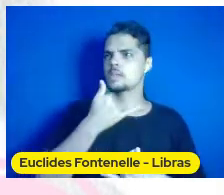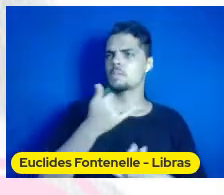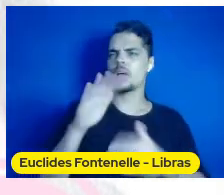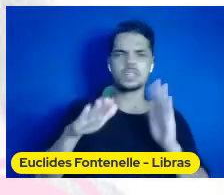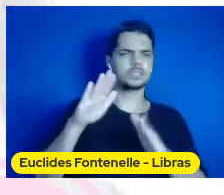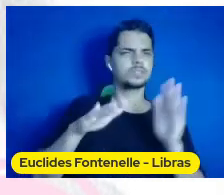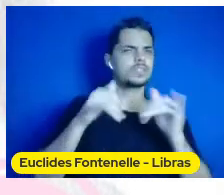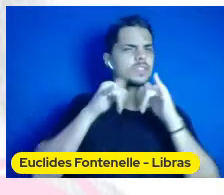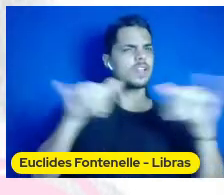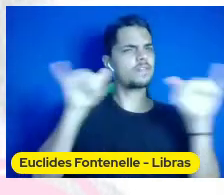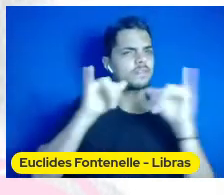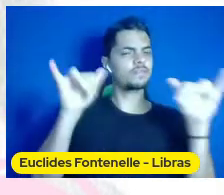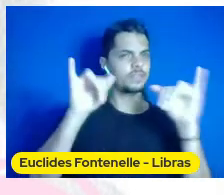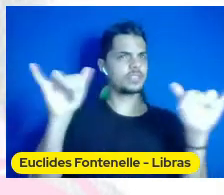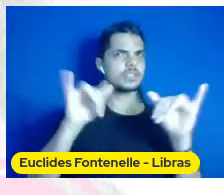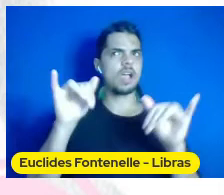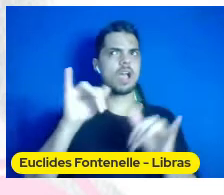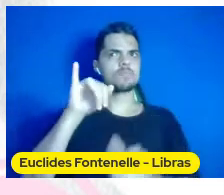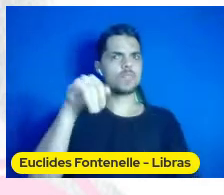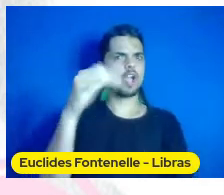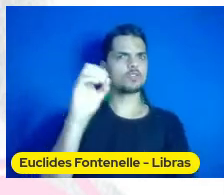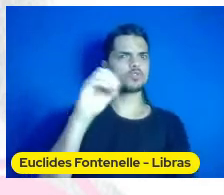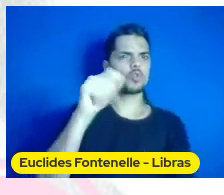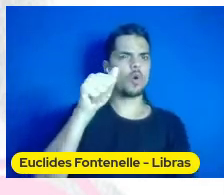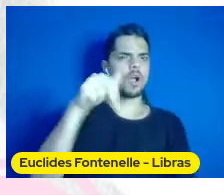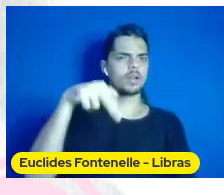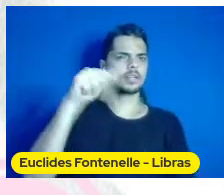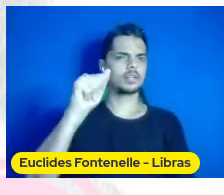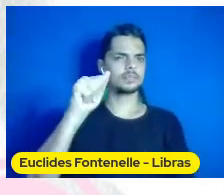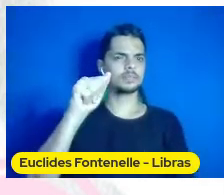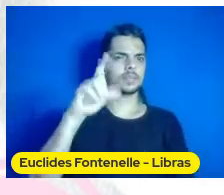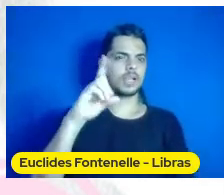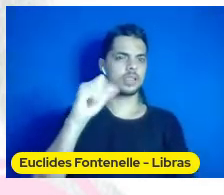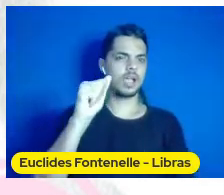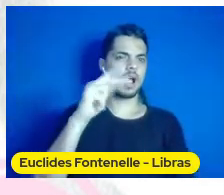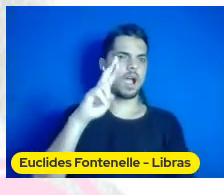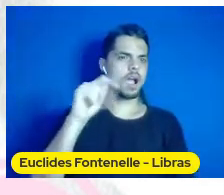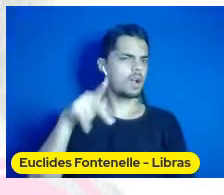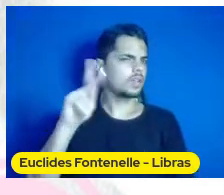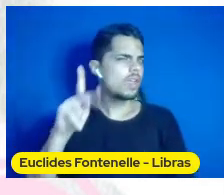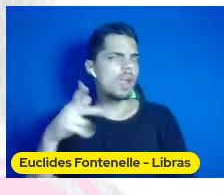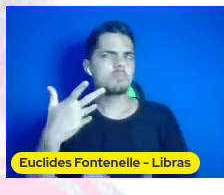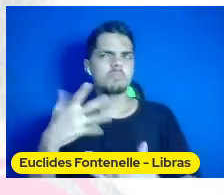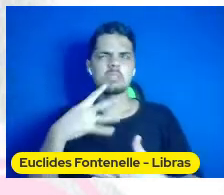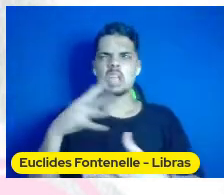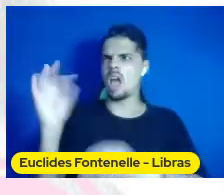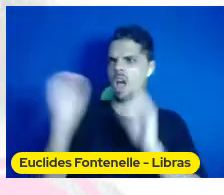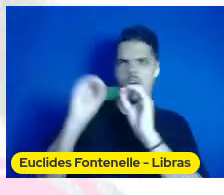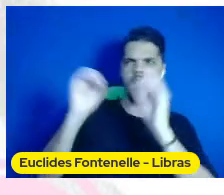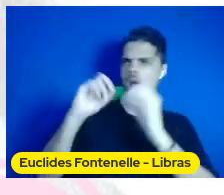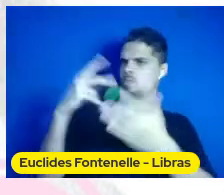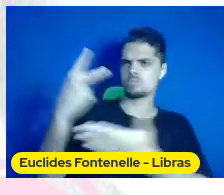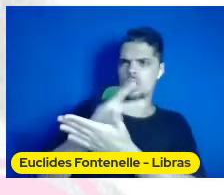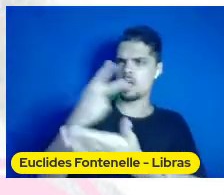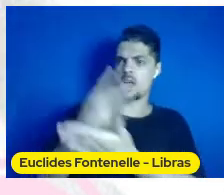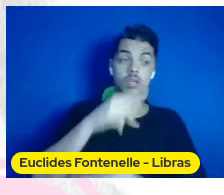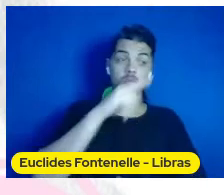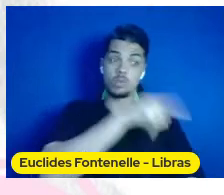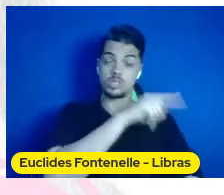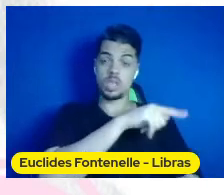não, ela é Maria Quitéria. Mas a gente tende a conhecer, às vezes, muito mais a